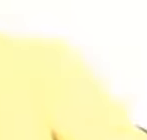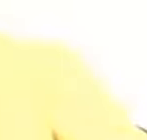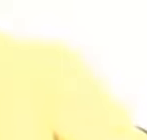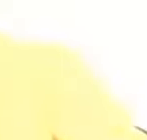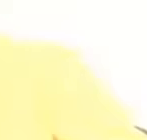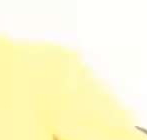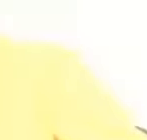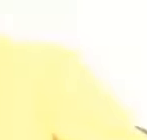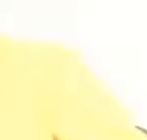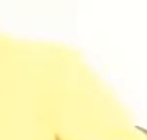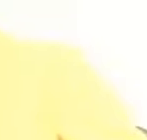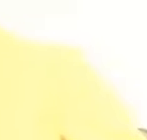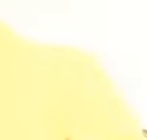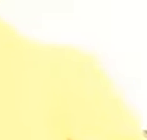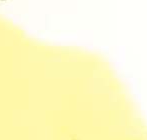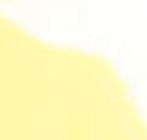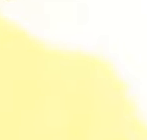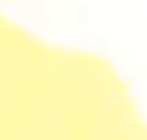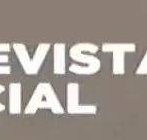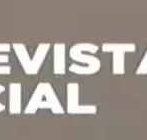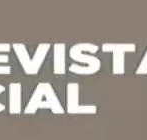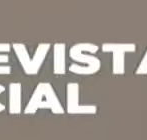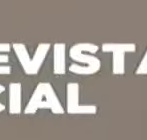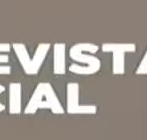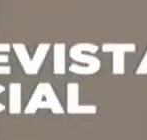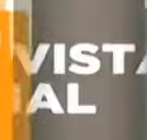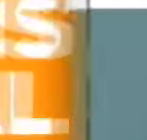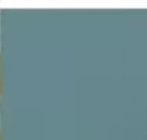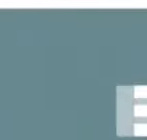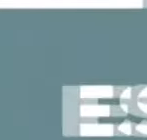Eu encontro vocês numa outra oportunidade. Até lá.